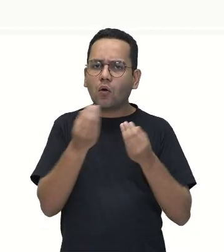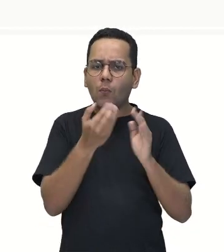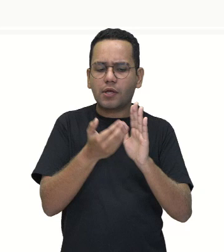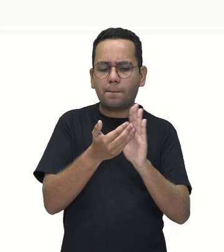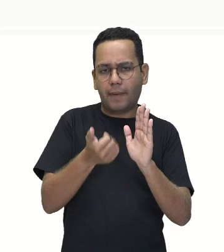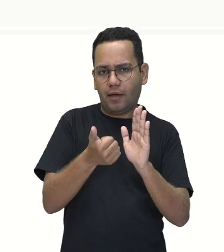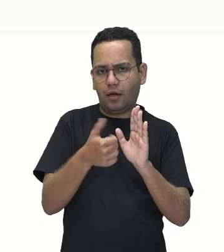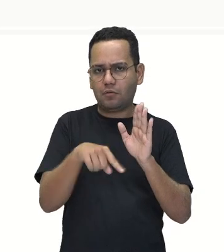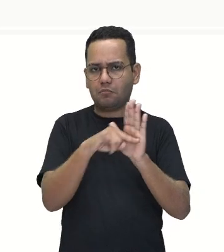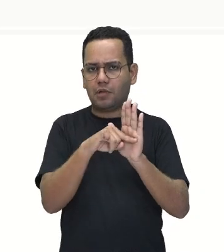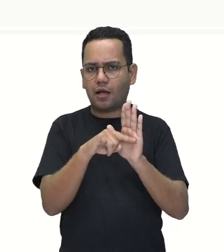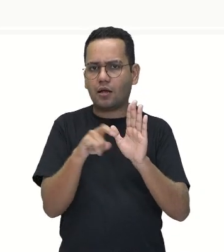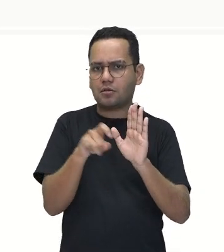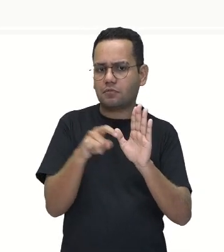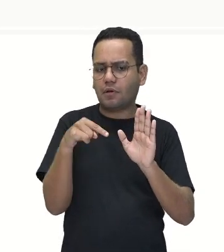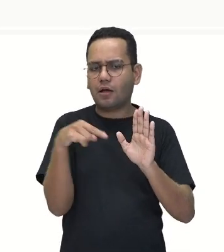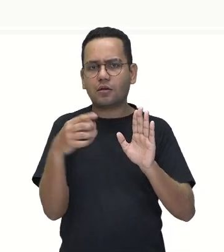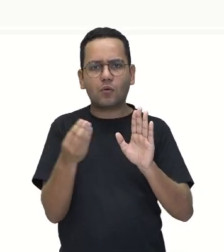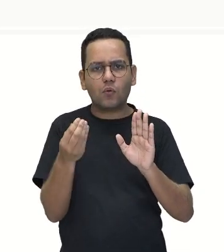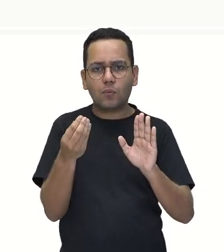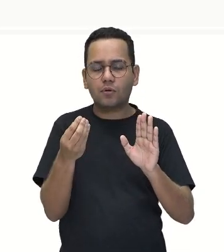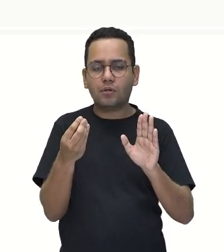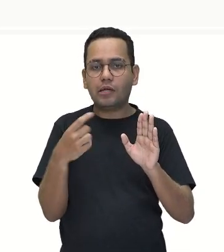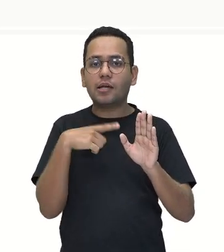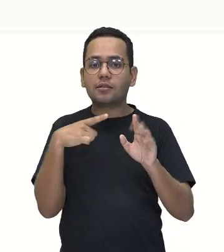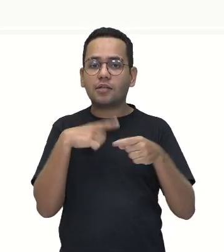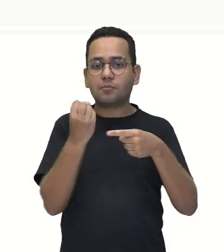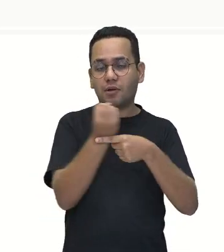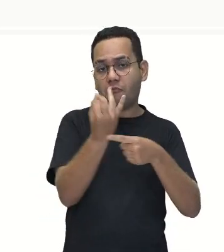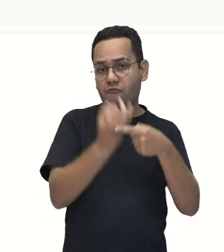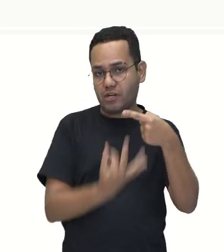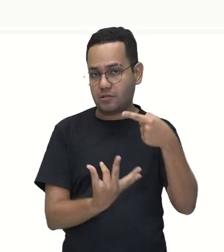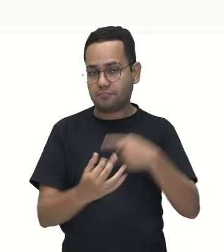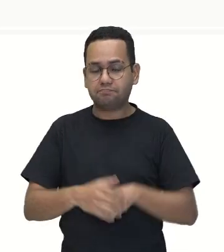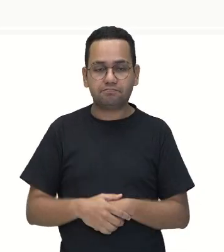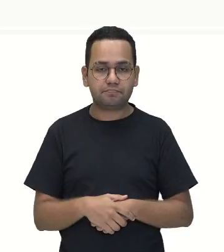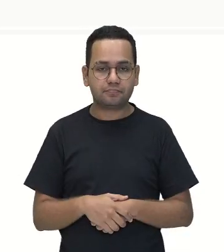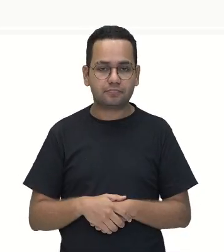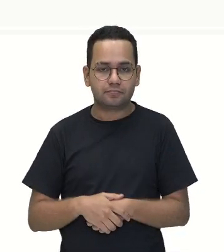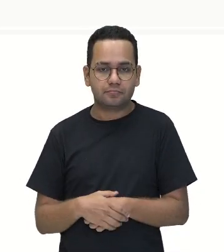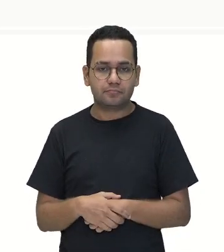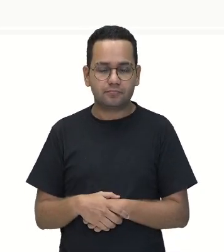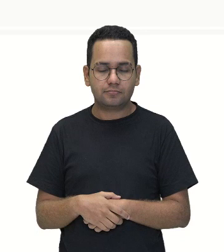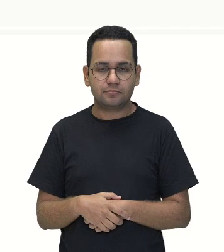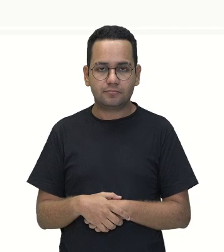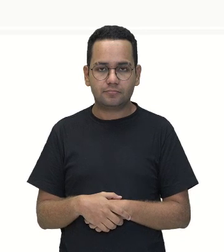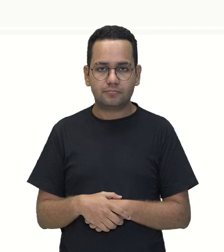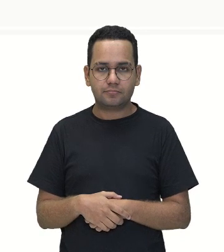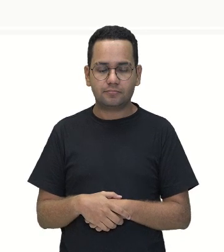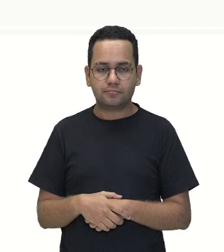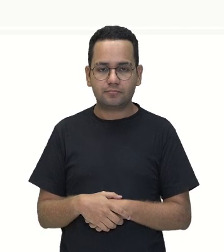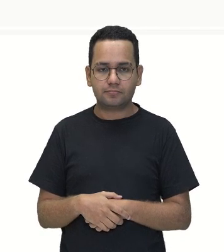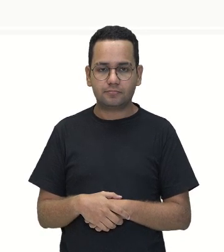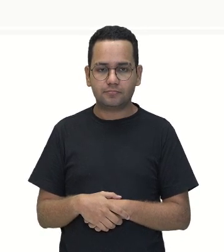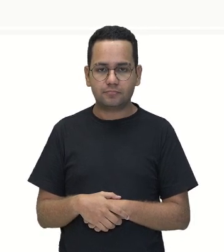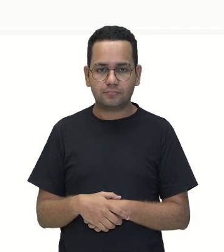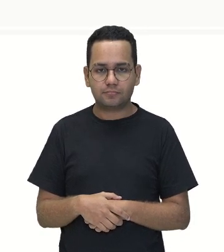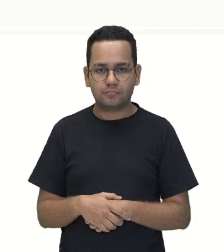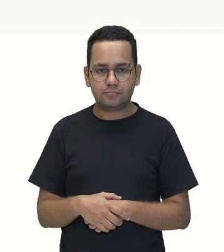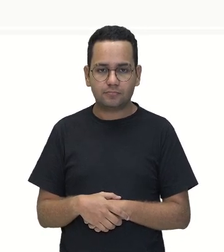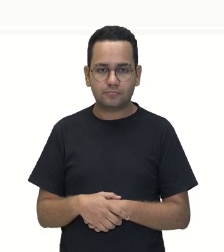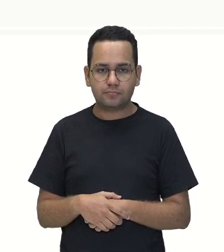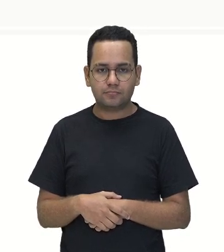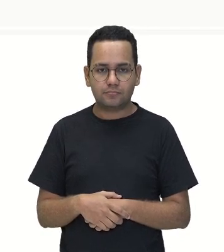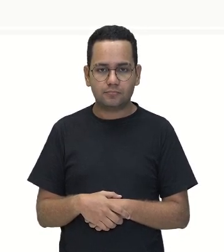faz isso transformando em fração Então veja a elevado a b x eu consigo escrever